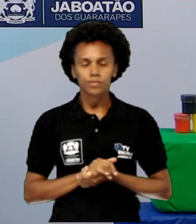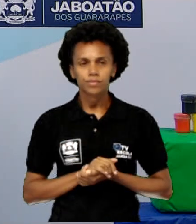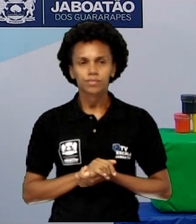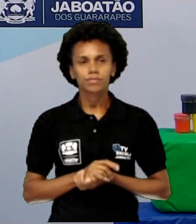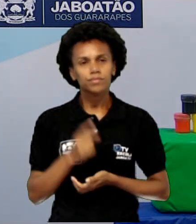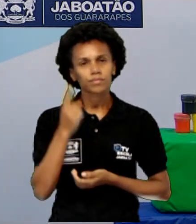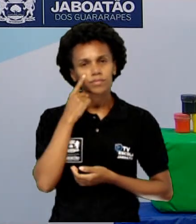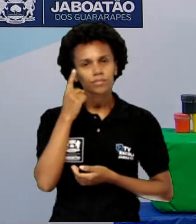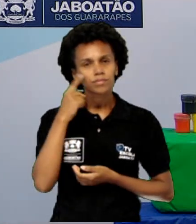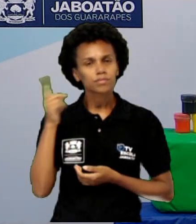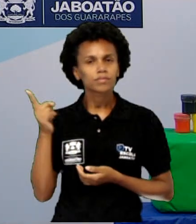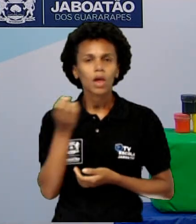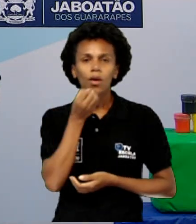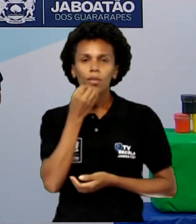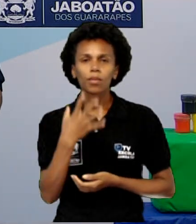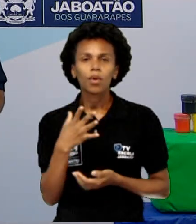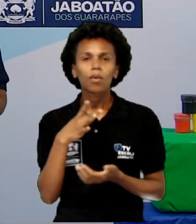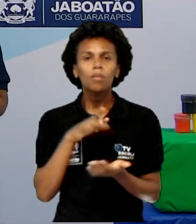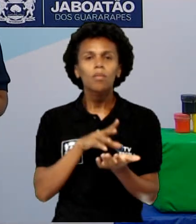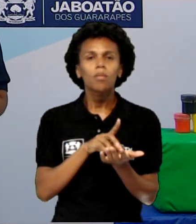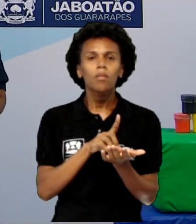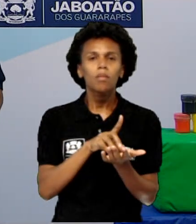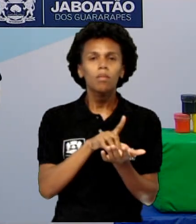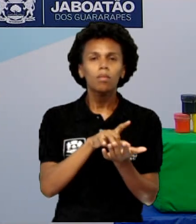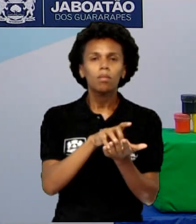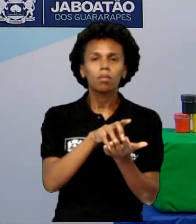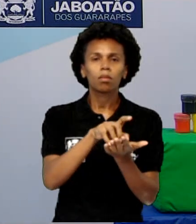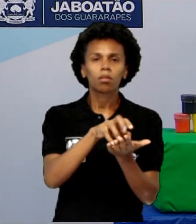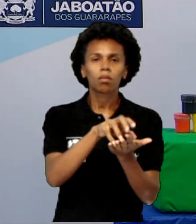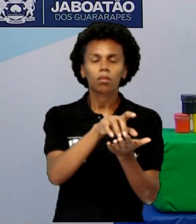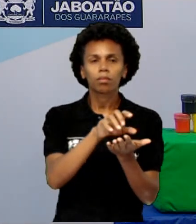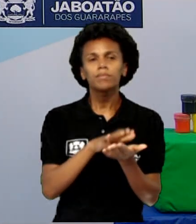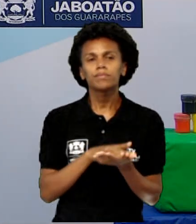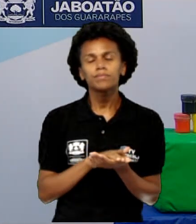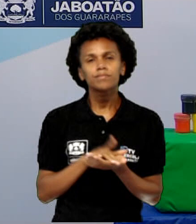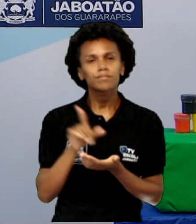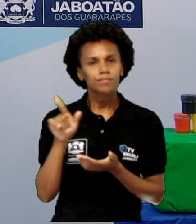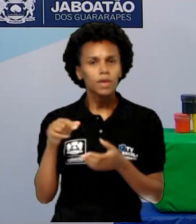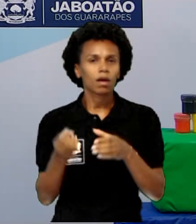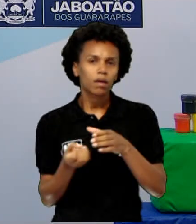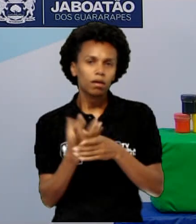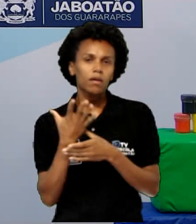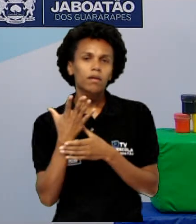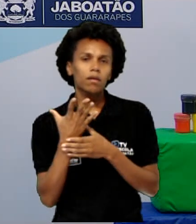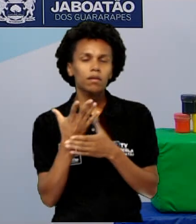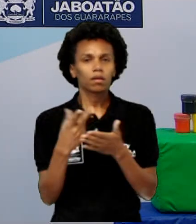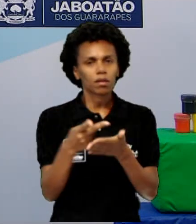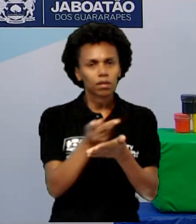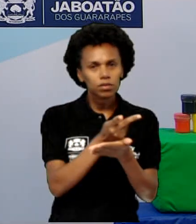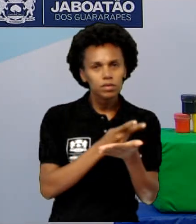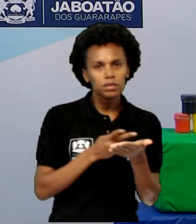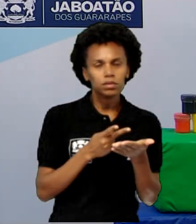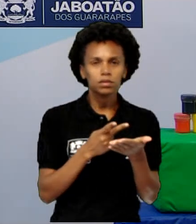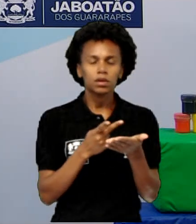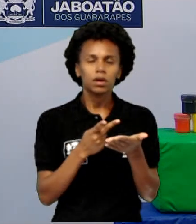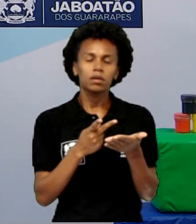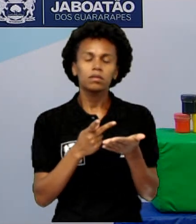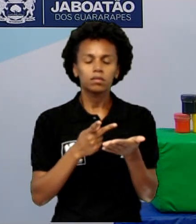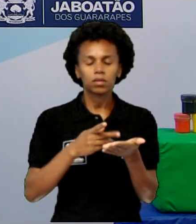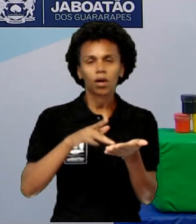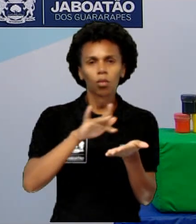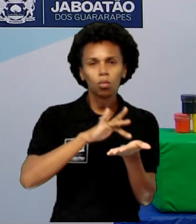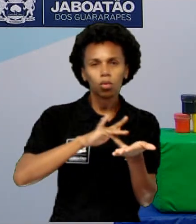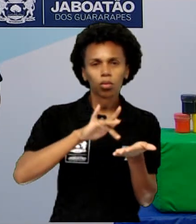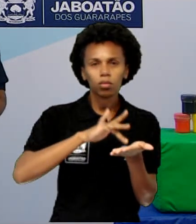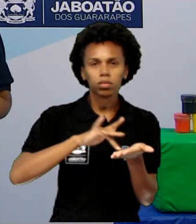porque os desenhos são feitos através de aparelhos eletrônicos, para que essa arte seja elaborada. E a gente vê aí essa arte com